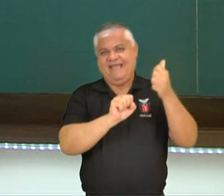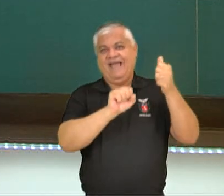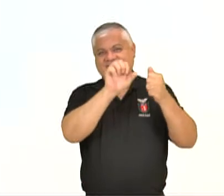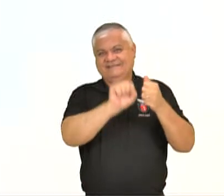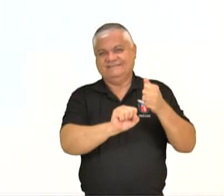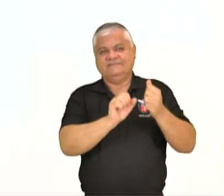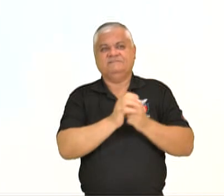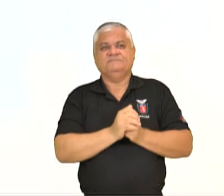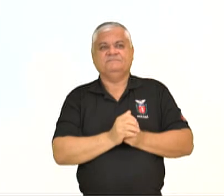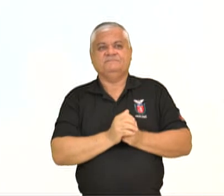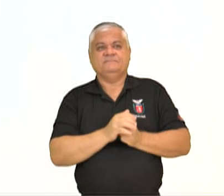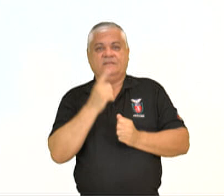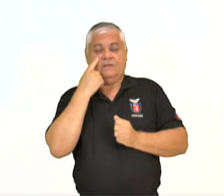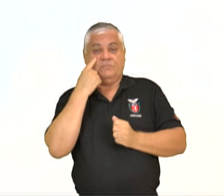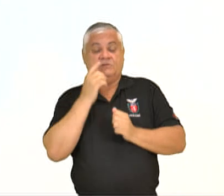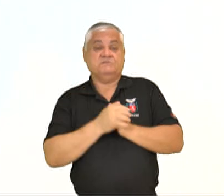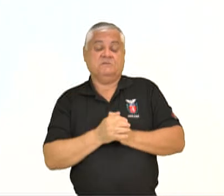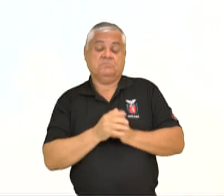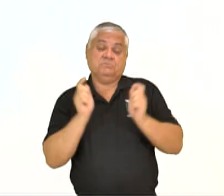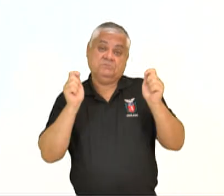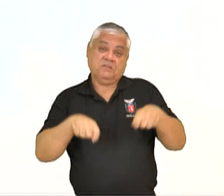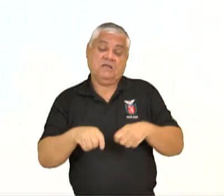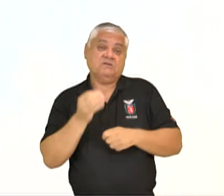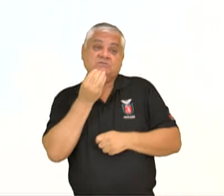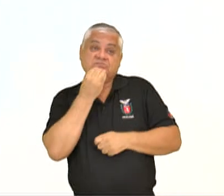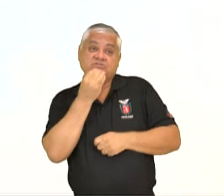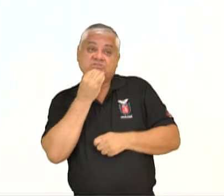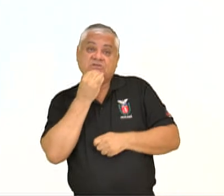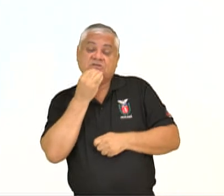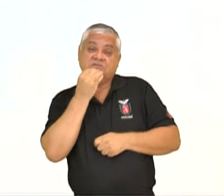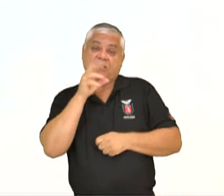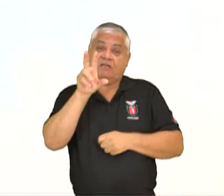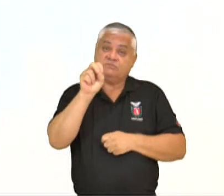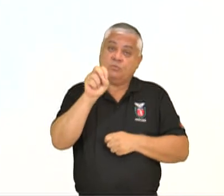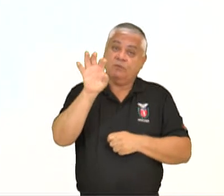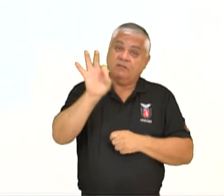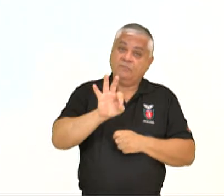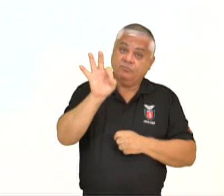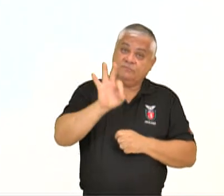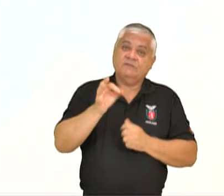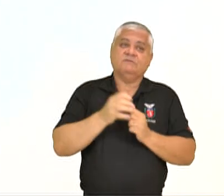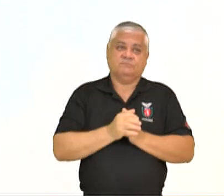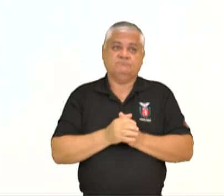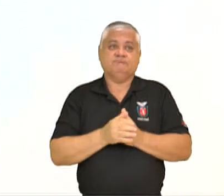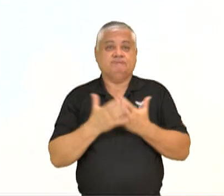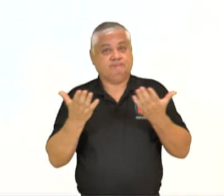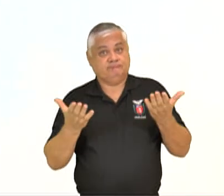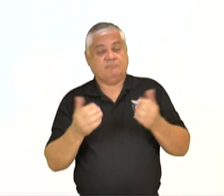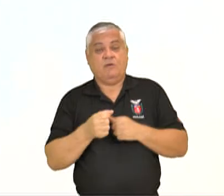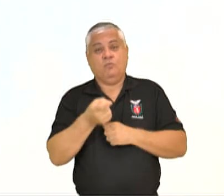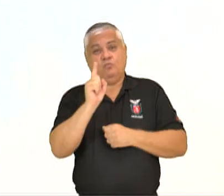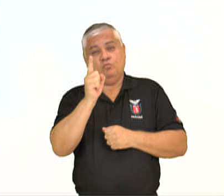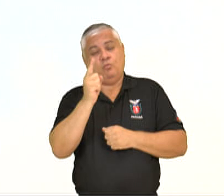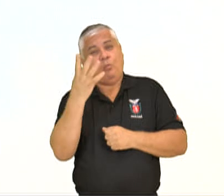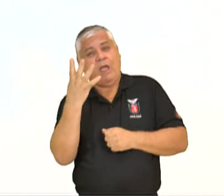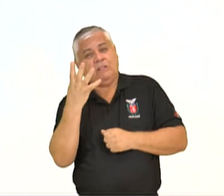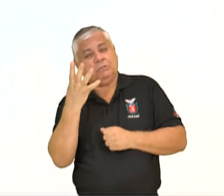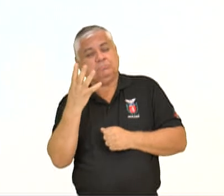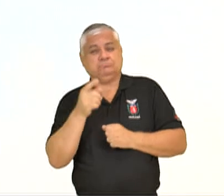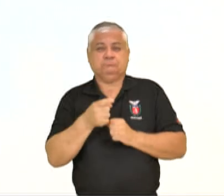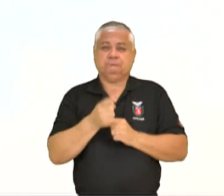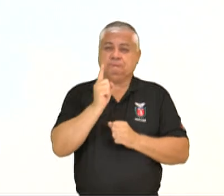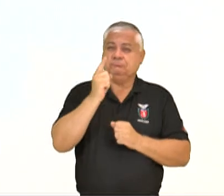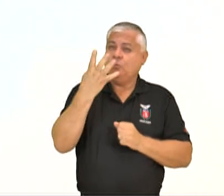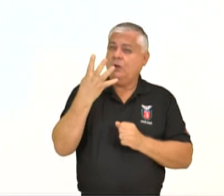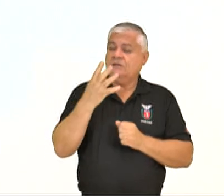vou fazer lá 1/2 de chance de nascer uma menina com 1/2 de chance de ser portadora. Então, uma chance em 4 possíveis, 1/4. Mas